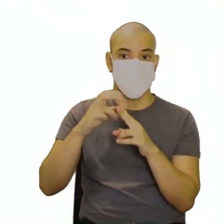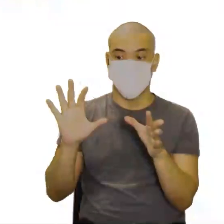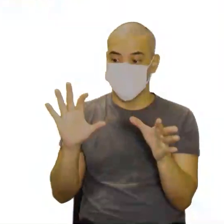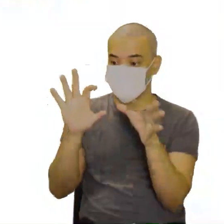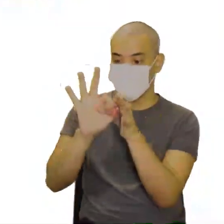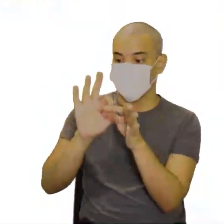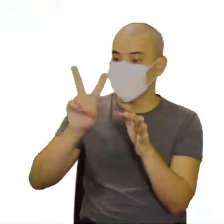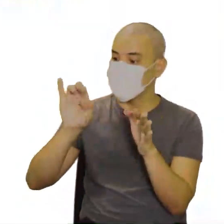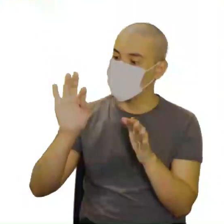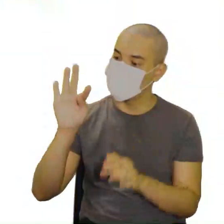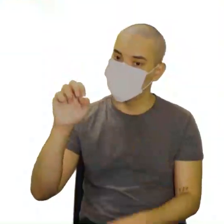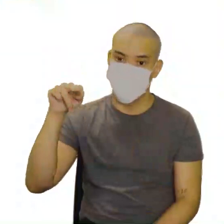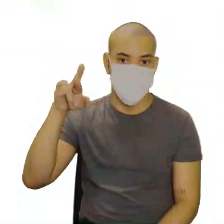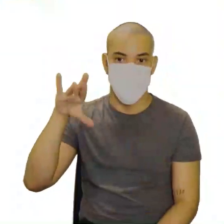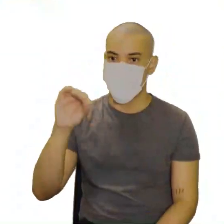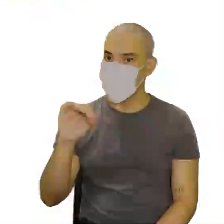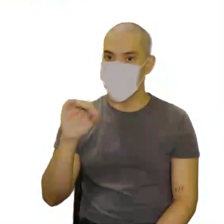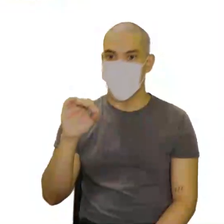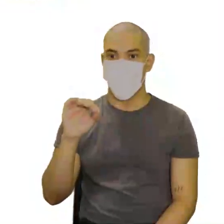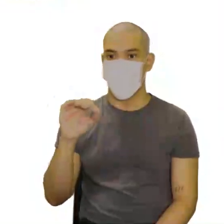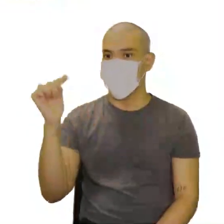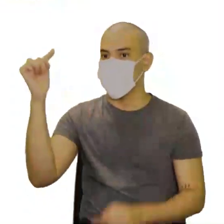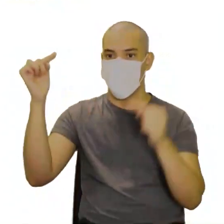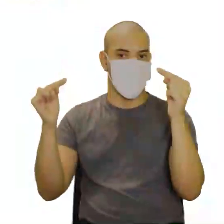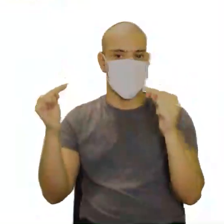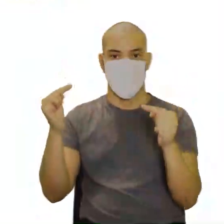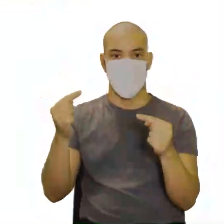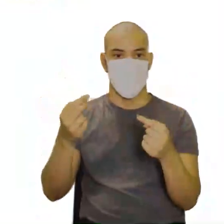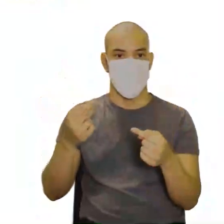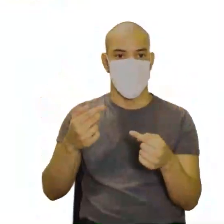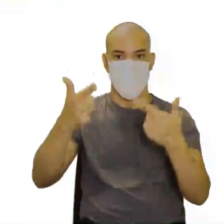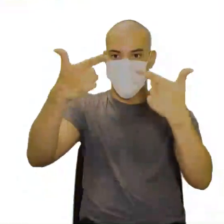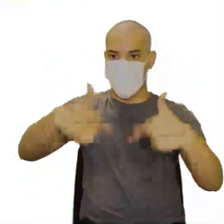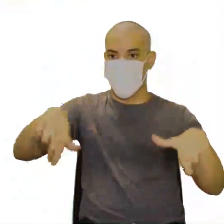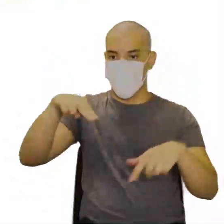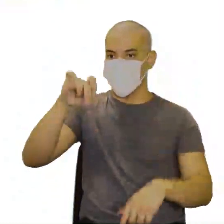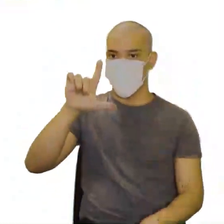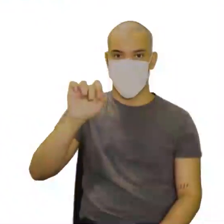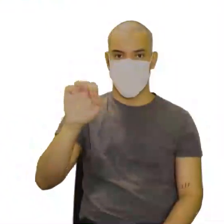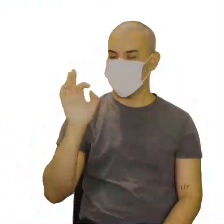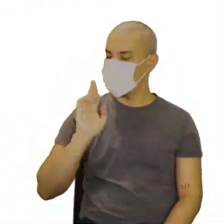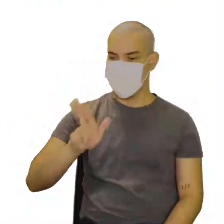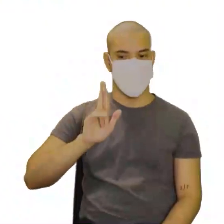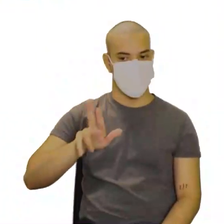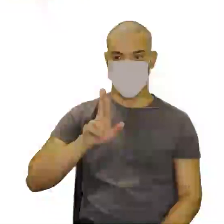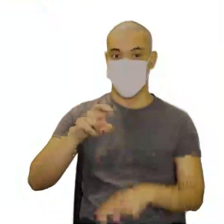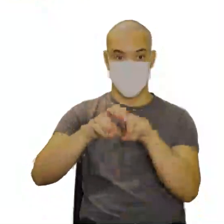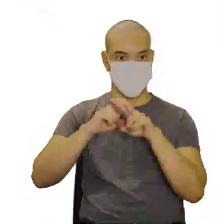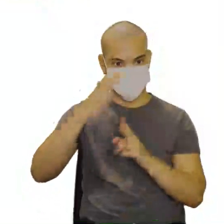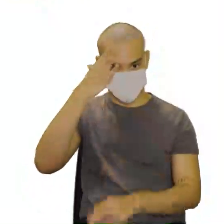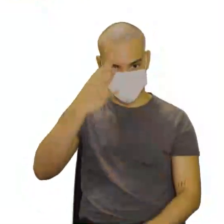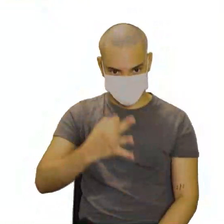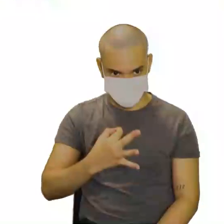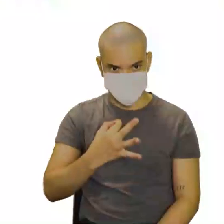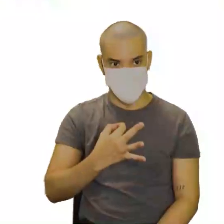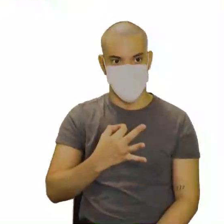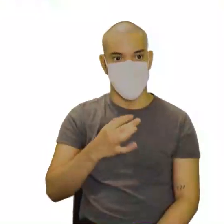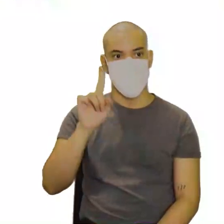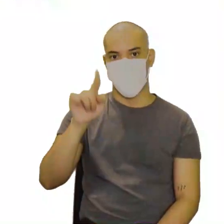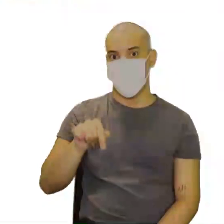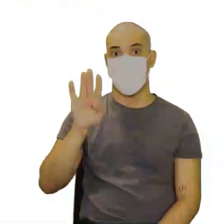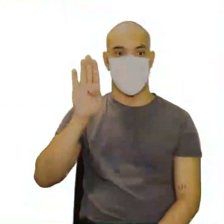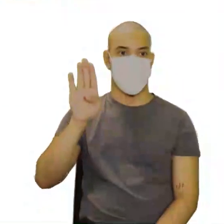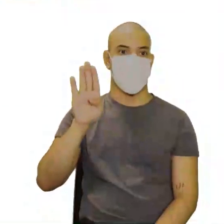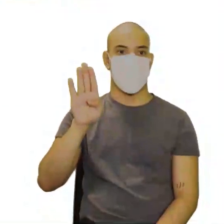um voltímetro aqui, a tensão não vai ser nula. Entendido isso? Então, aqui, olha só, letra